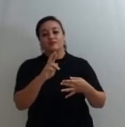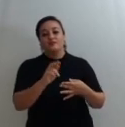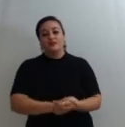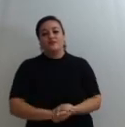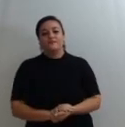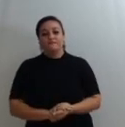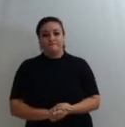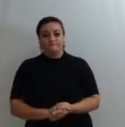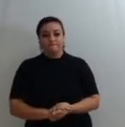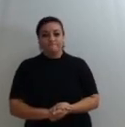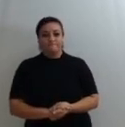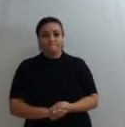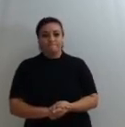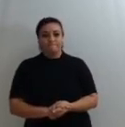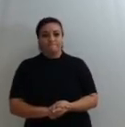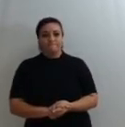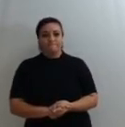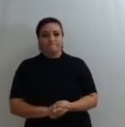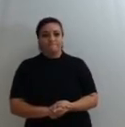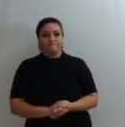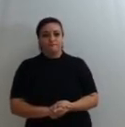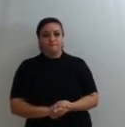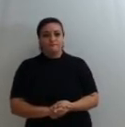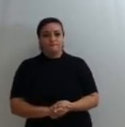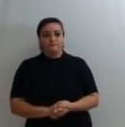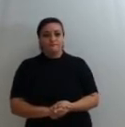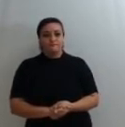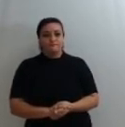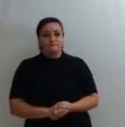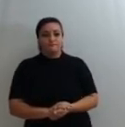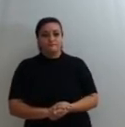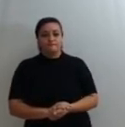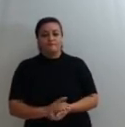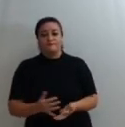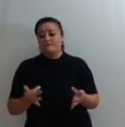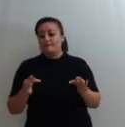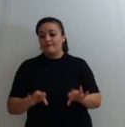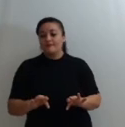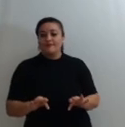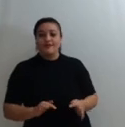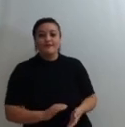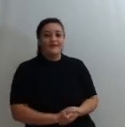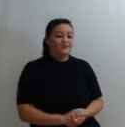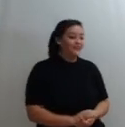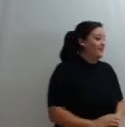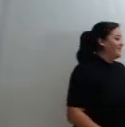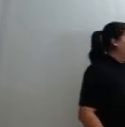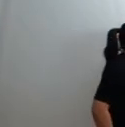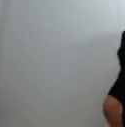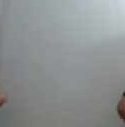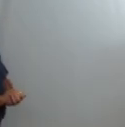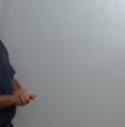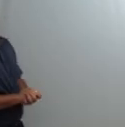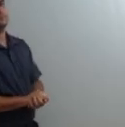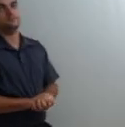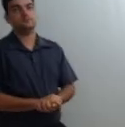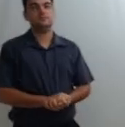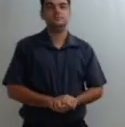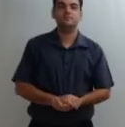Schietti, que o proviam. E, por fim, da minha